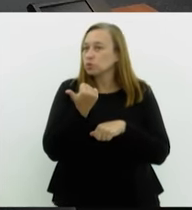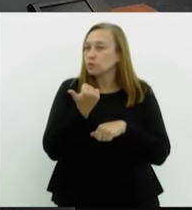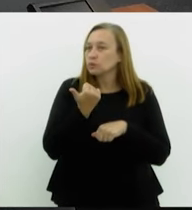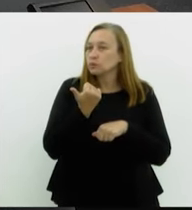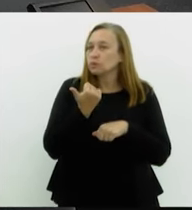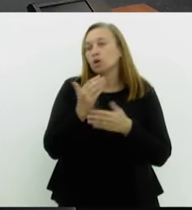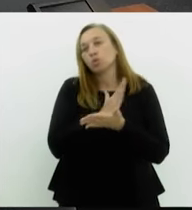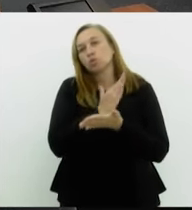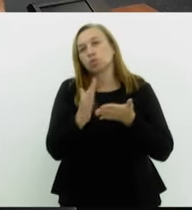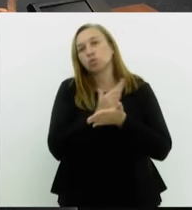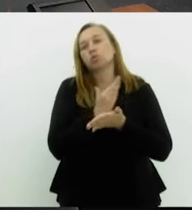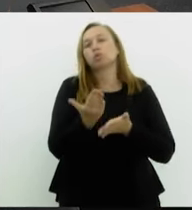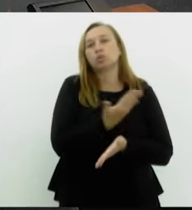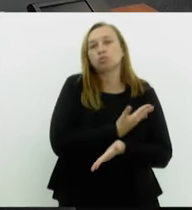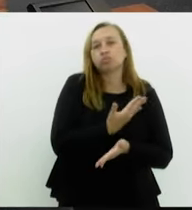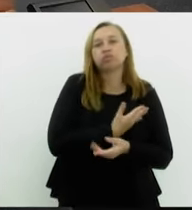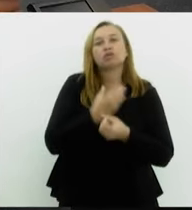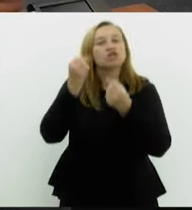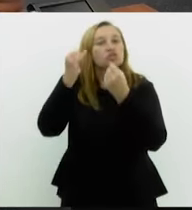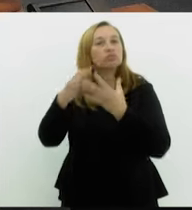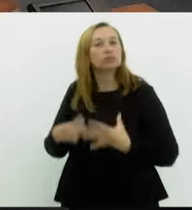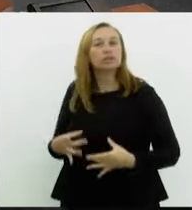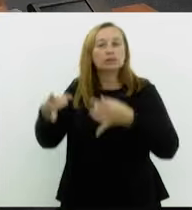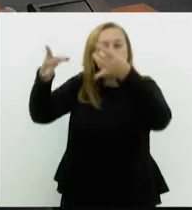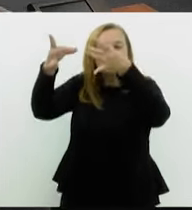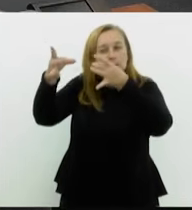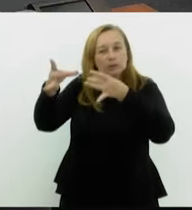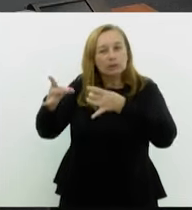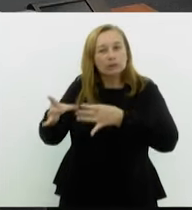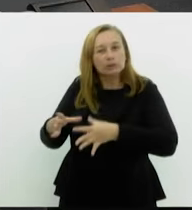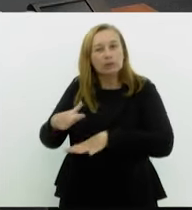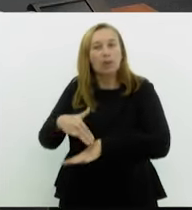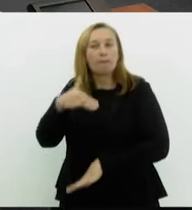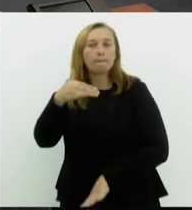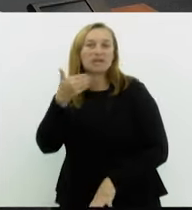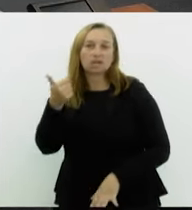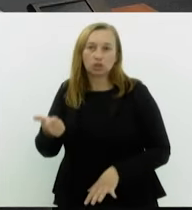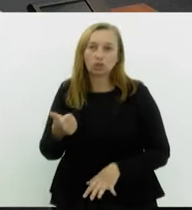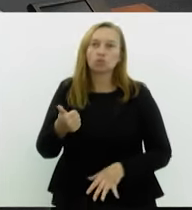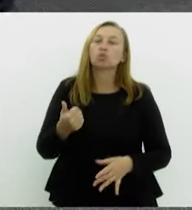com alguns colegas, explicando melhor, inclusive com o